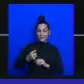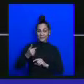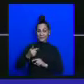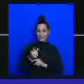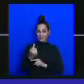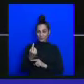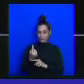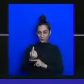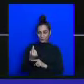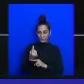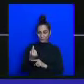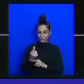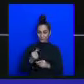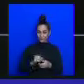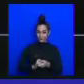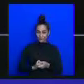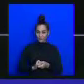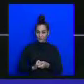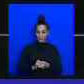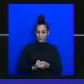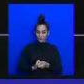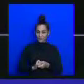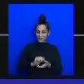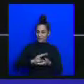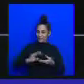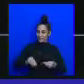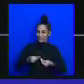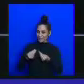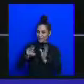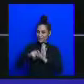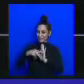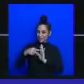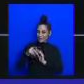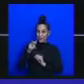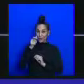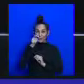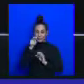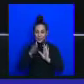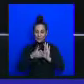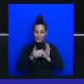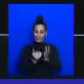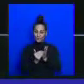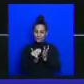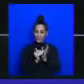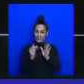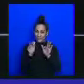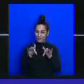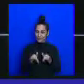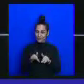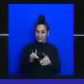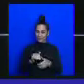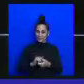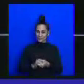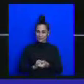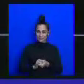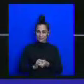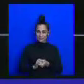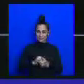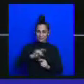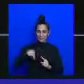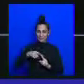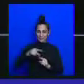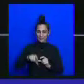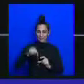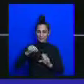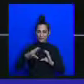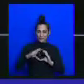71. Bola 71. Esse prêmio pode ser seu. Confira direitinho sua aposta. Mais uma